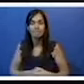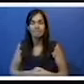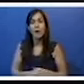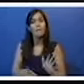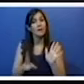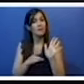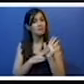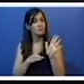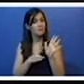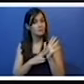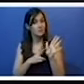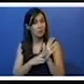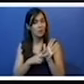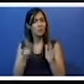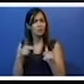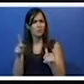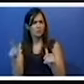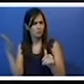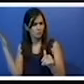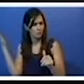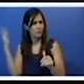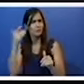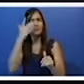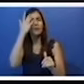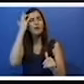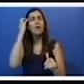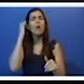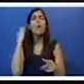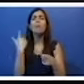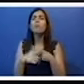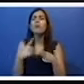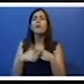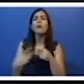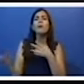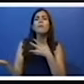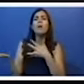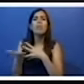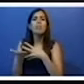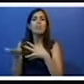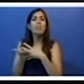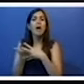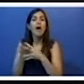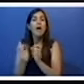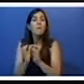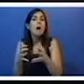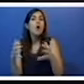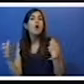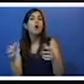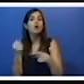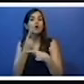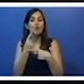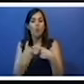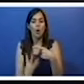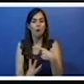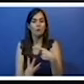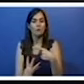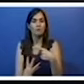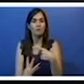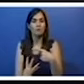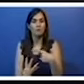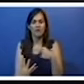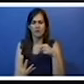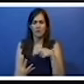vocês prestem atenção pessoal porque que metade maior que um quarto